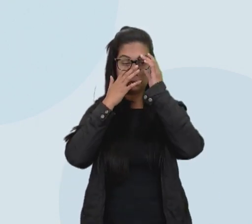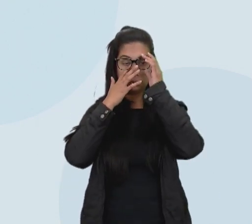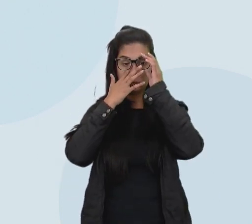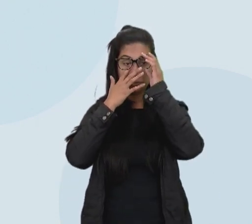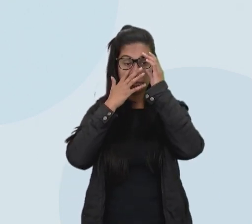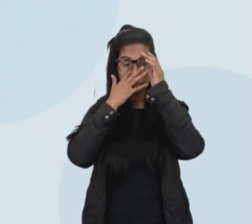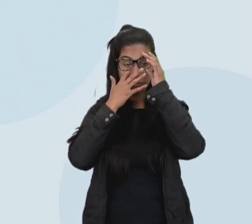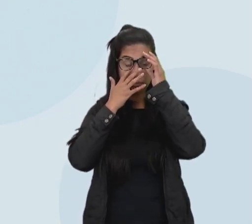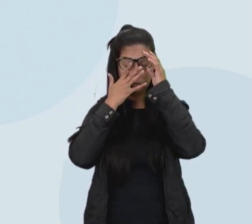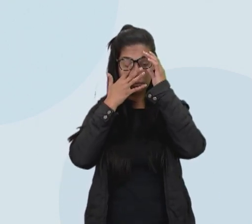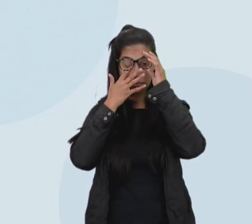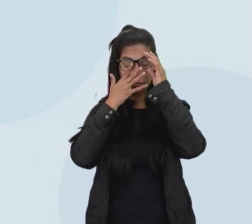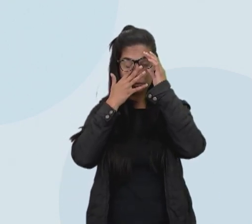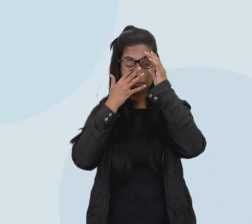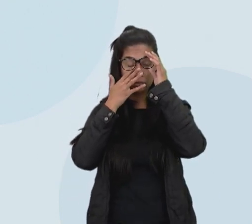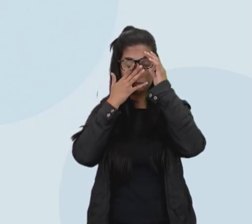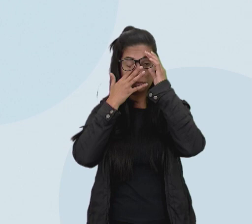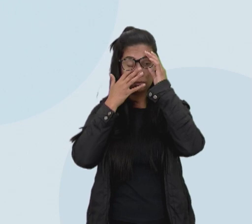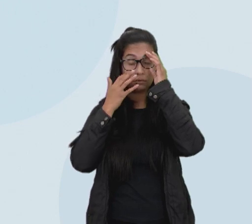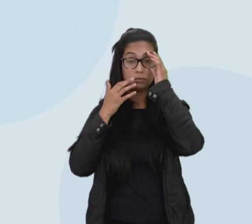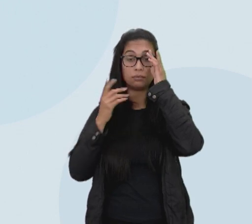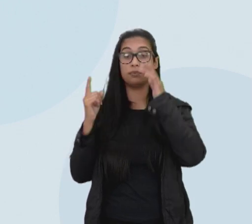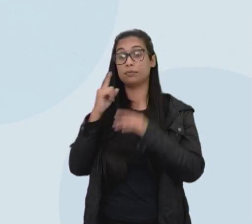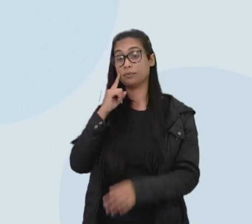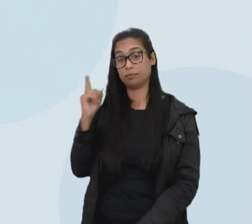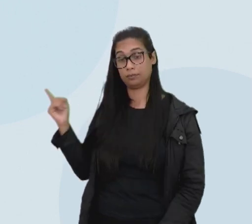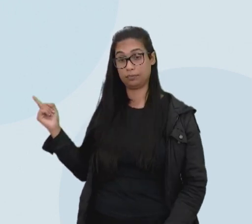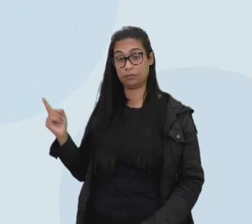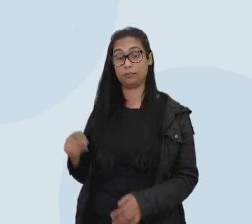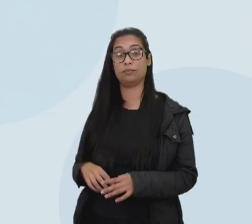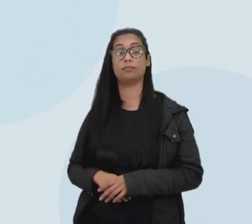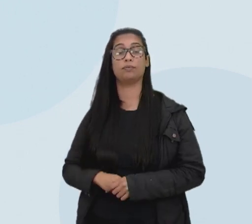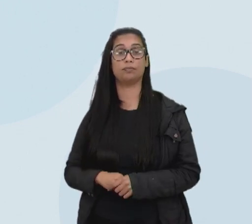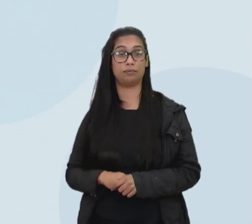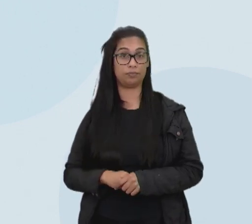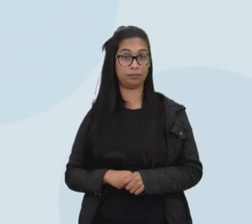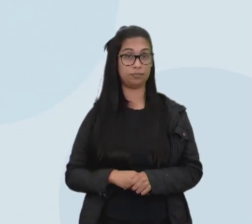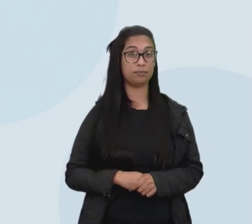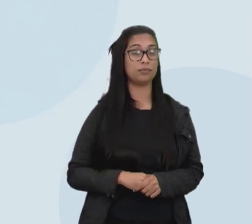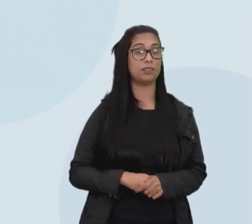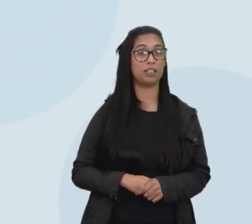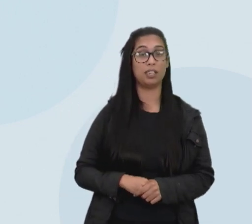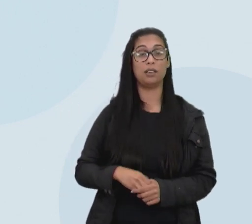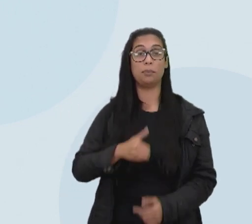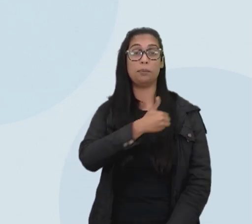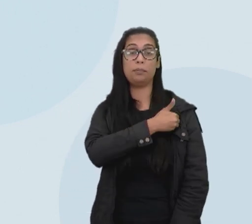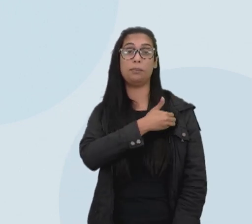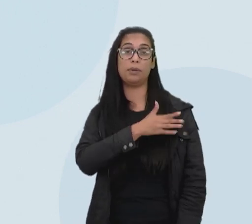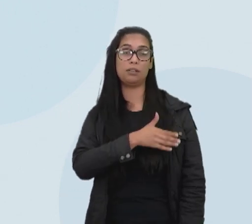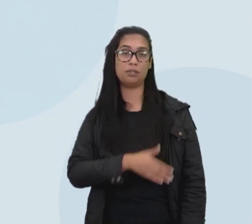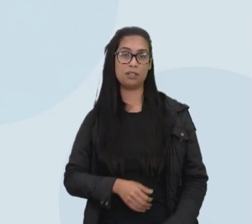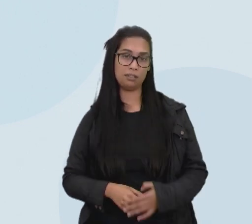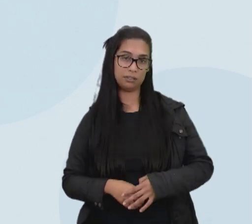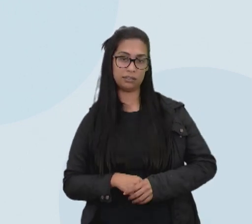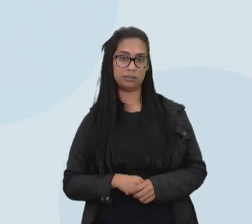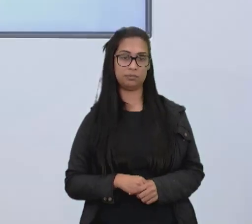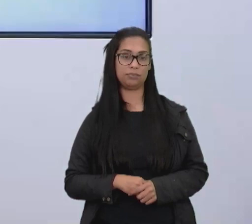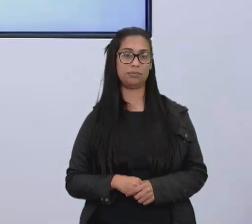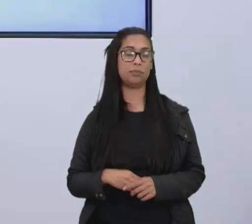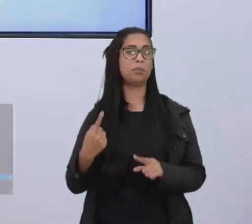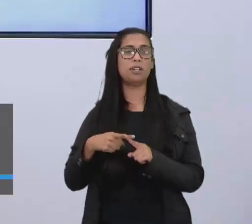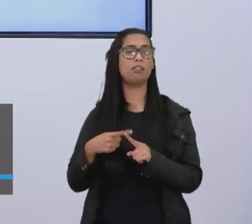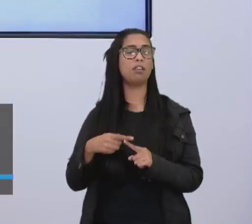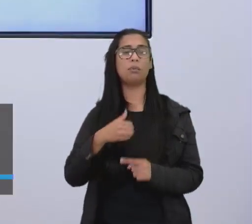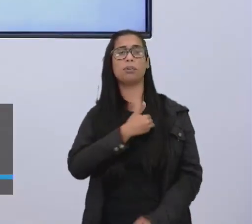baiano, programa de índio, o Acre existe, né, que se tornaram estigmas por quê? Porque,